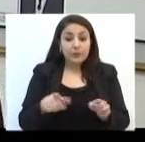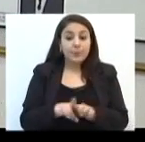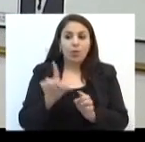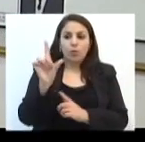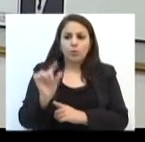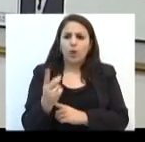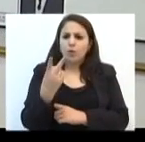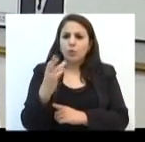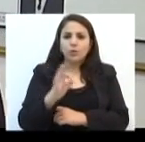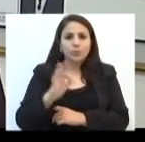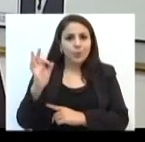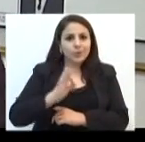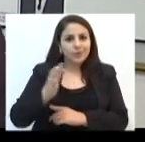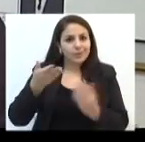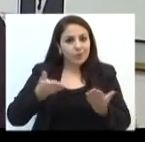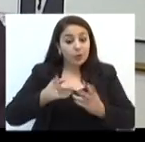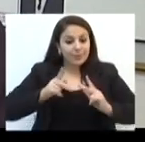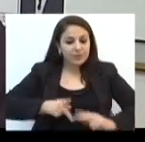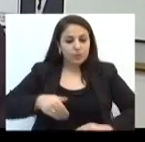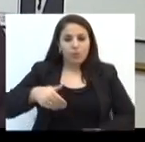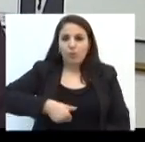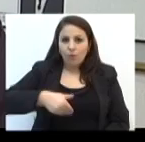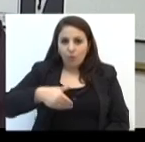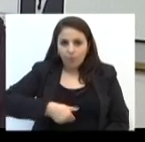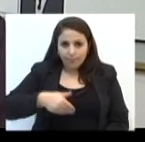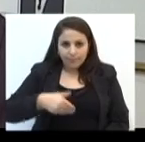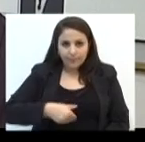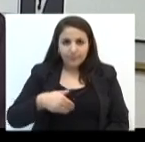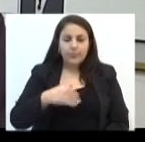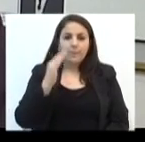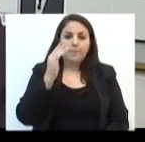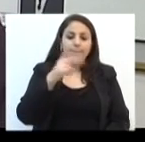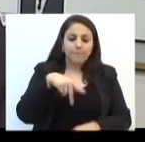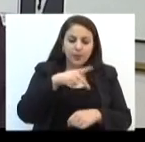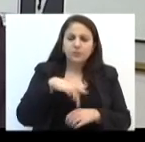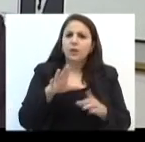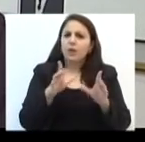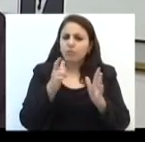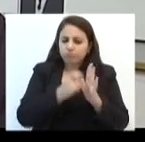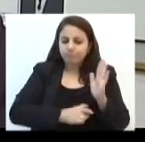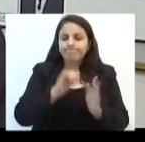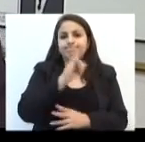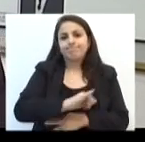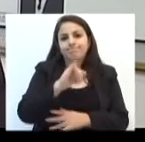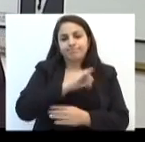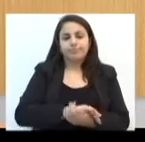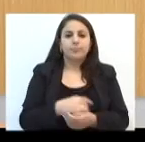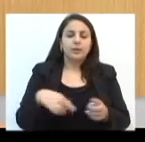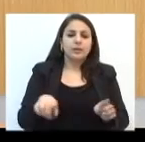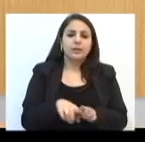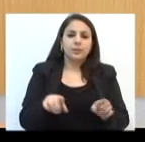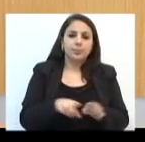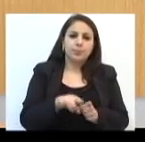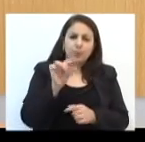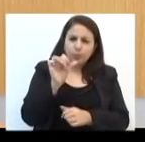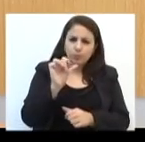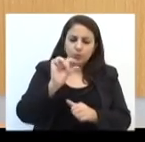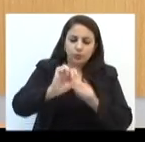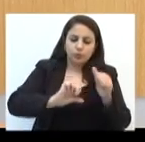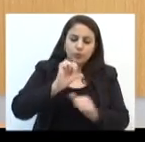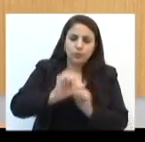para 2% as pessoas que passam fome no nosso país, isso é um dado muito importante. Mini